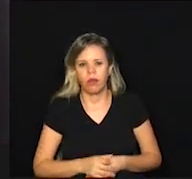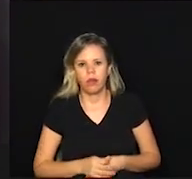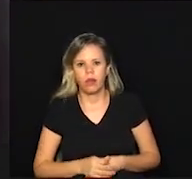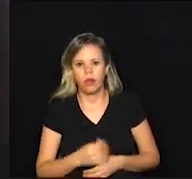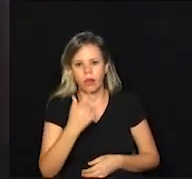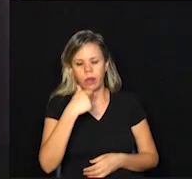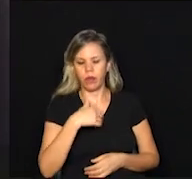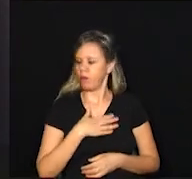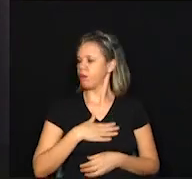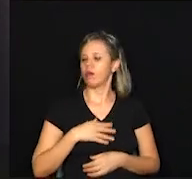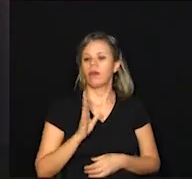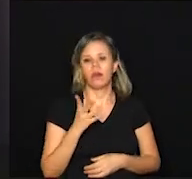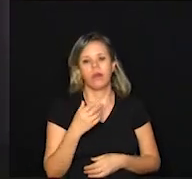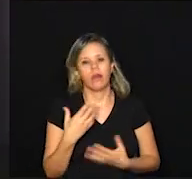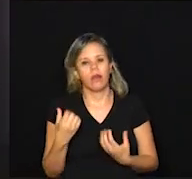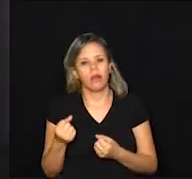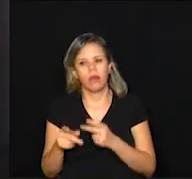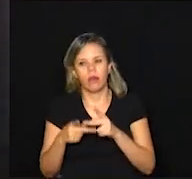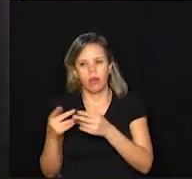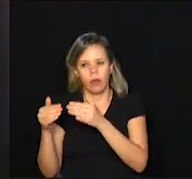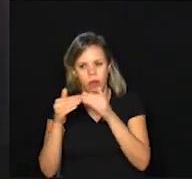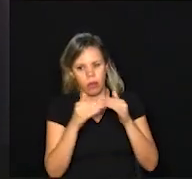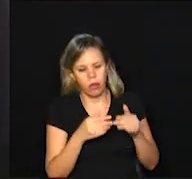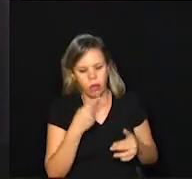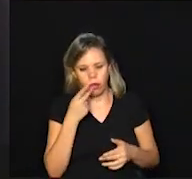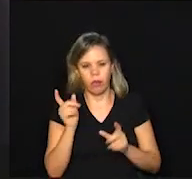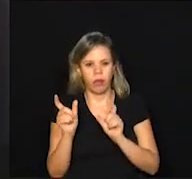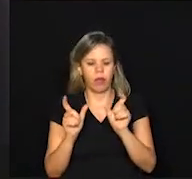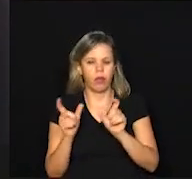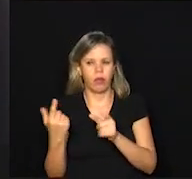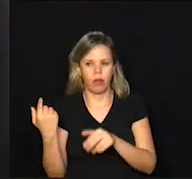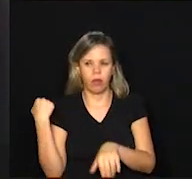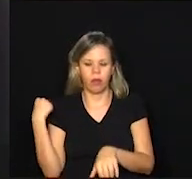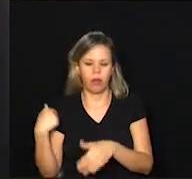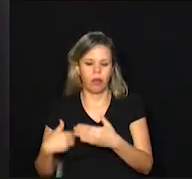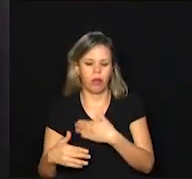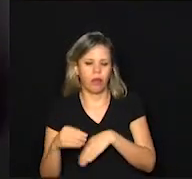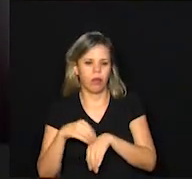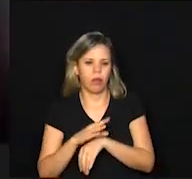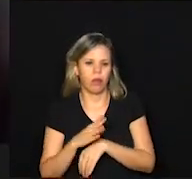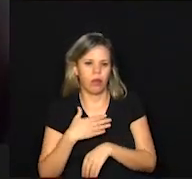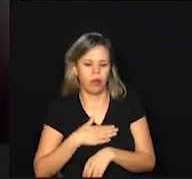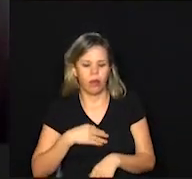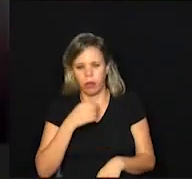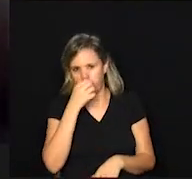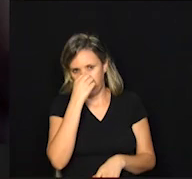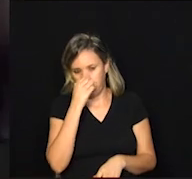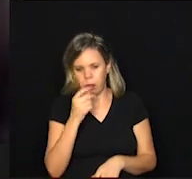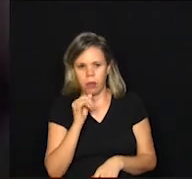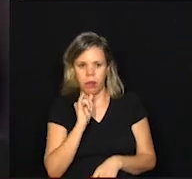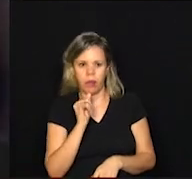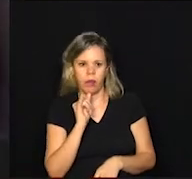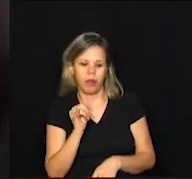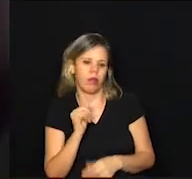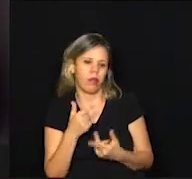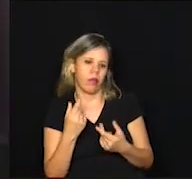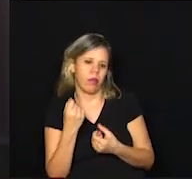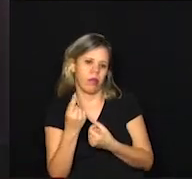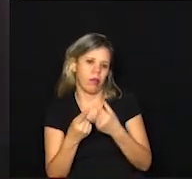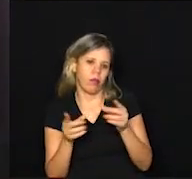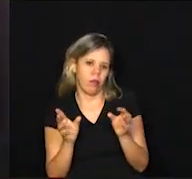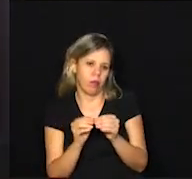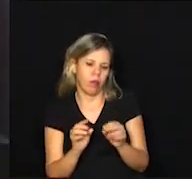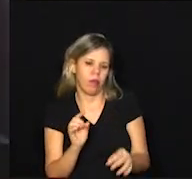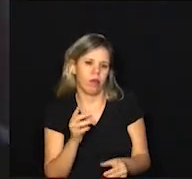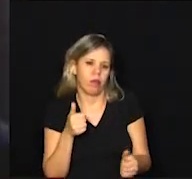eu gosto sim já foi muito contemplada pelas falas que foram aqui colocadas eu gostaria de dizer colocar algumas